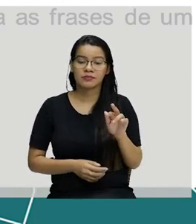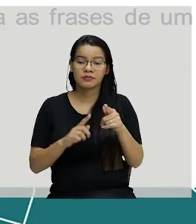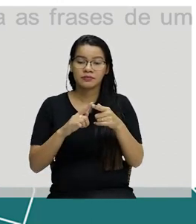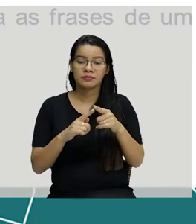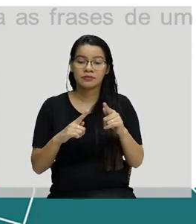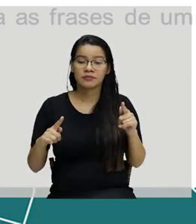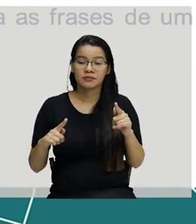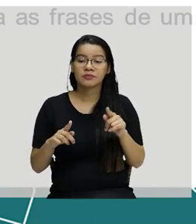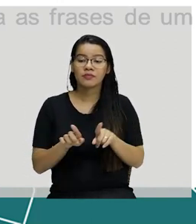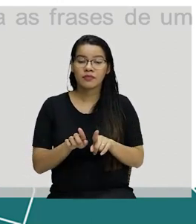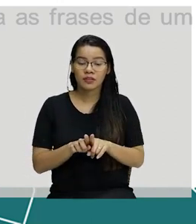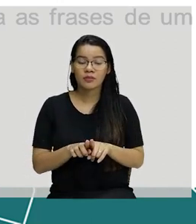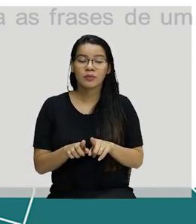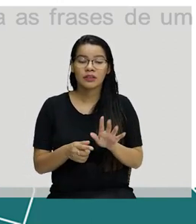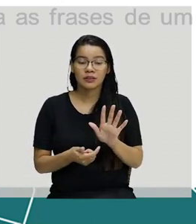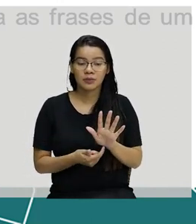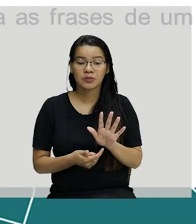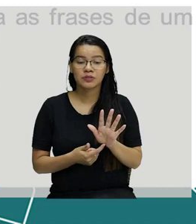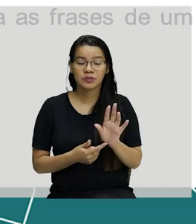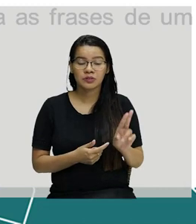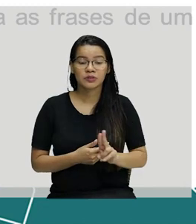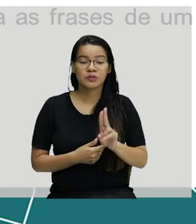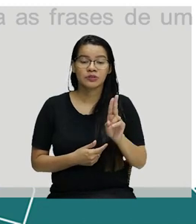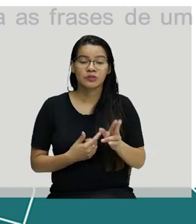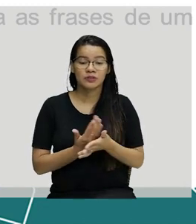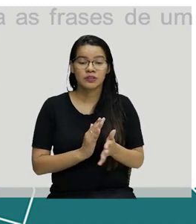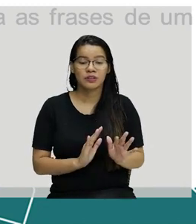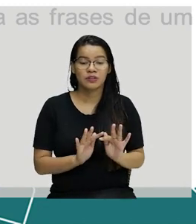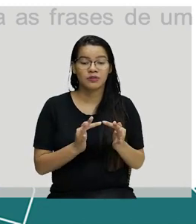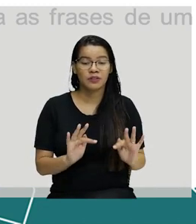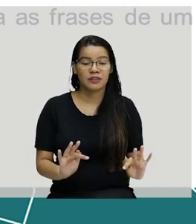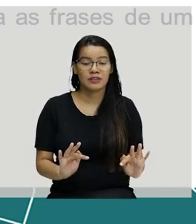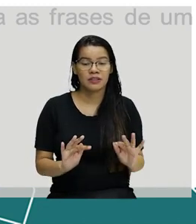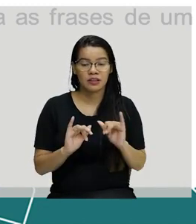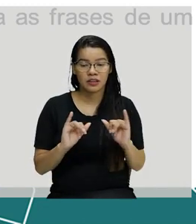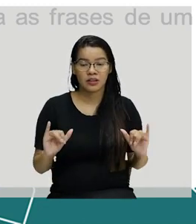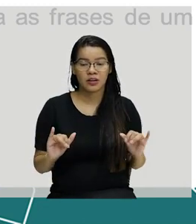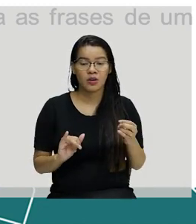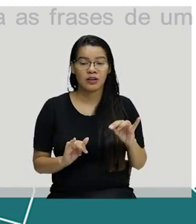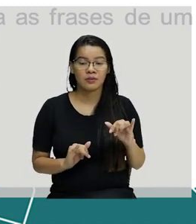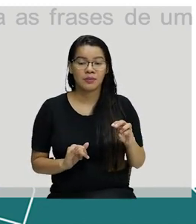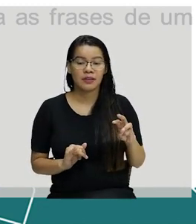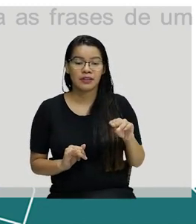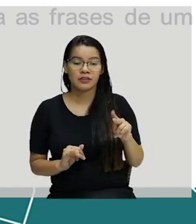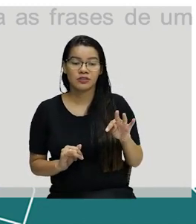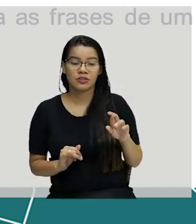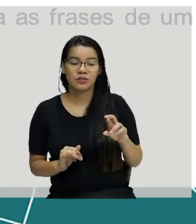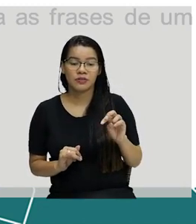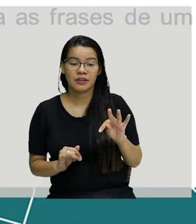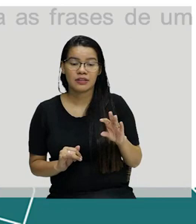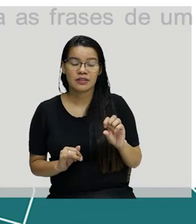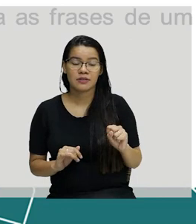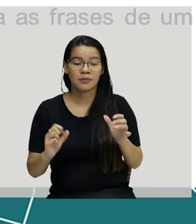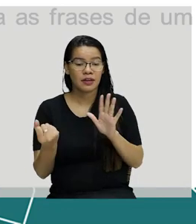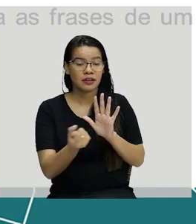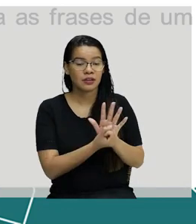indica é utilizado no final de frases declarativas ou imperativas afirmativas ou negativas marcando uma pausa